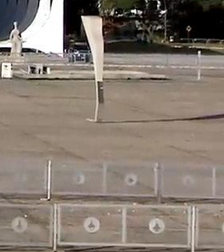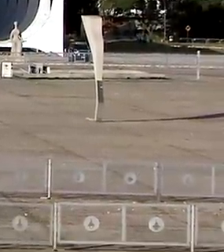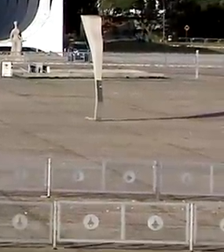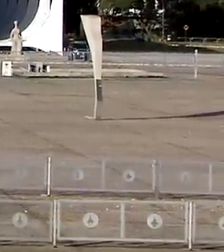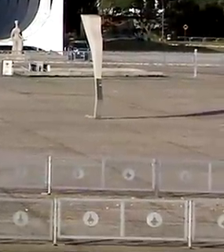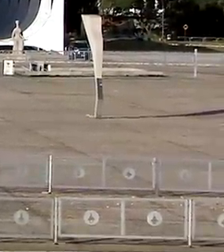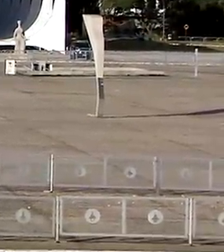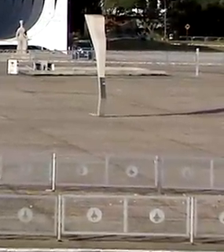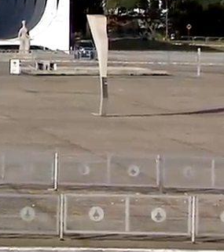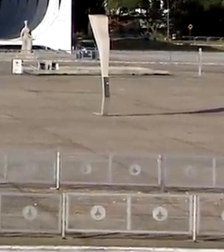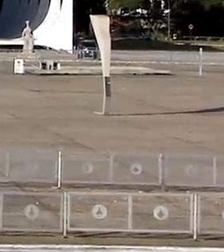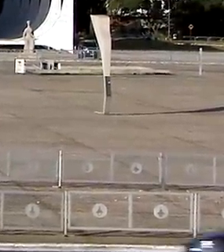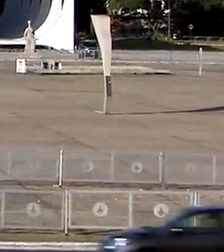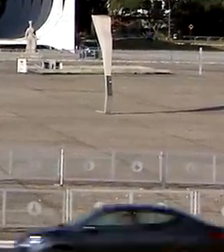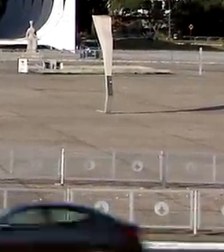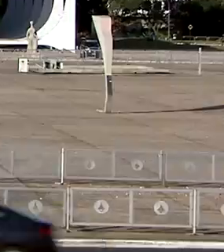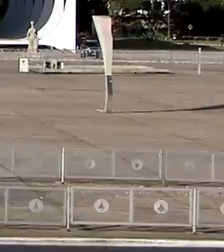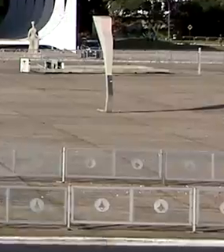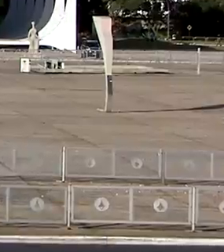Tchau,